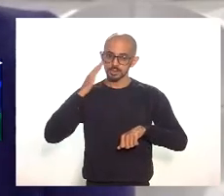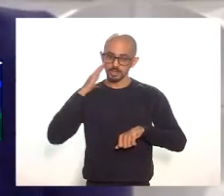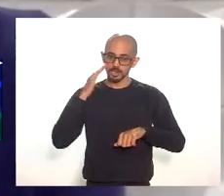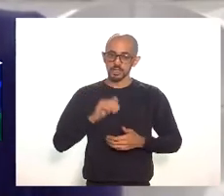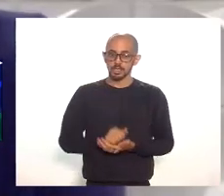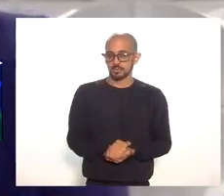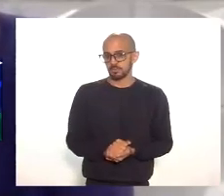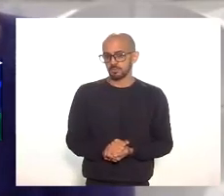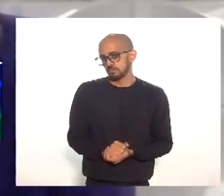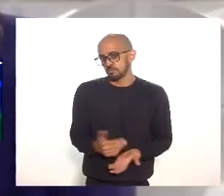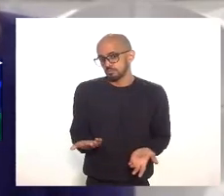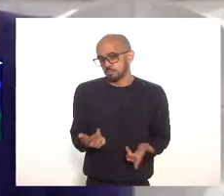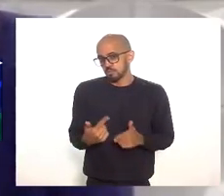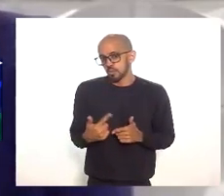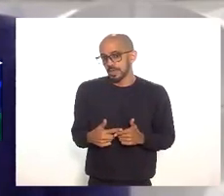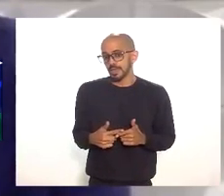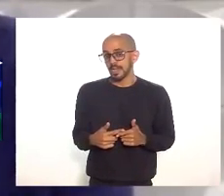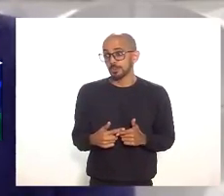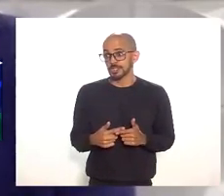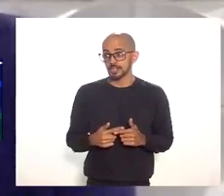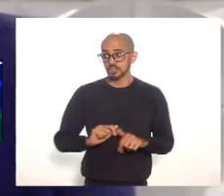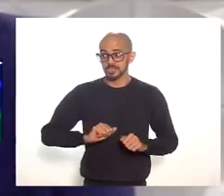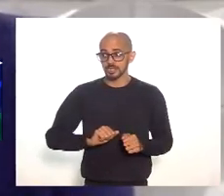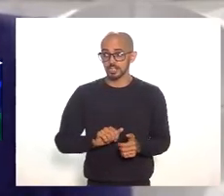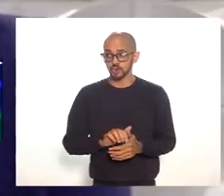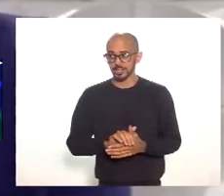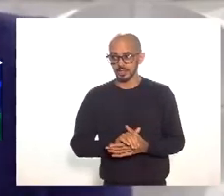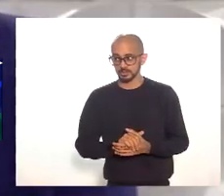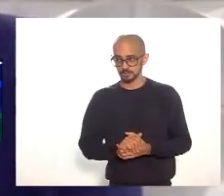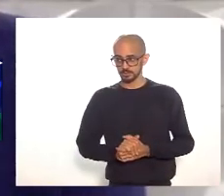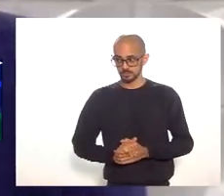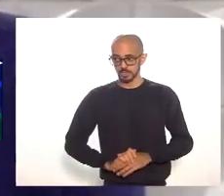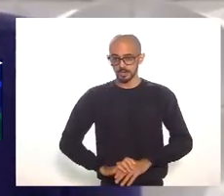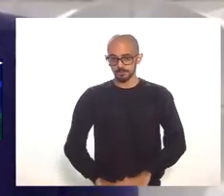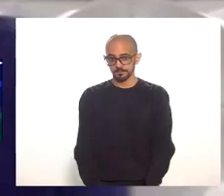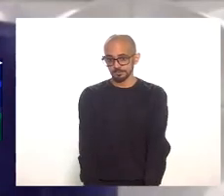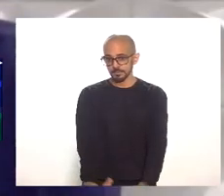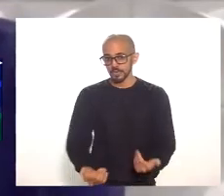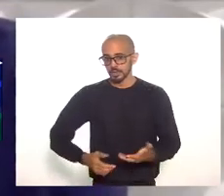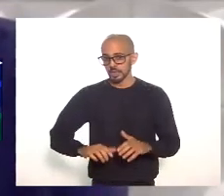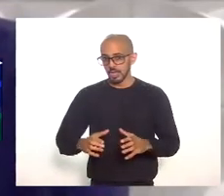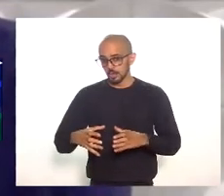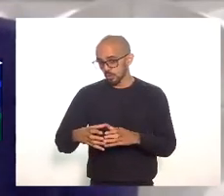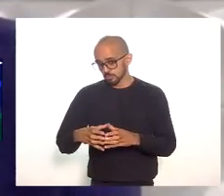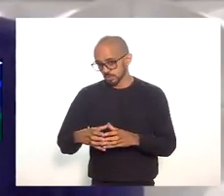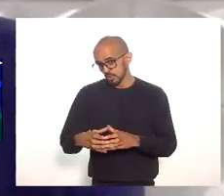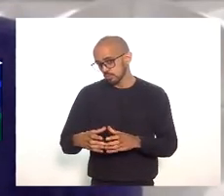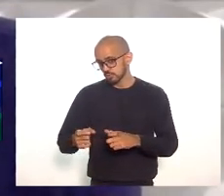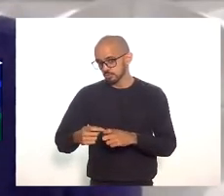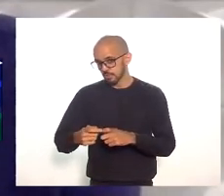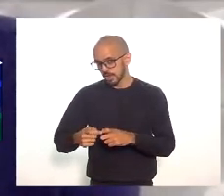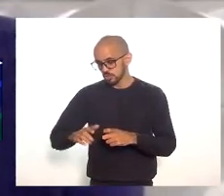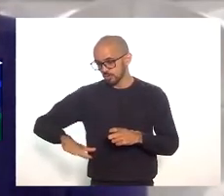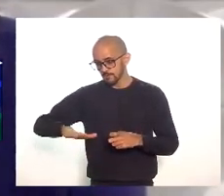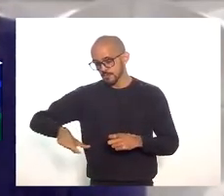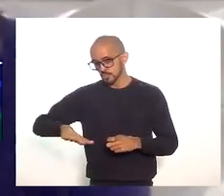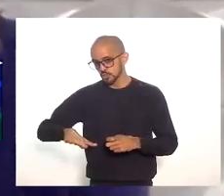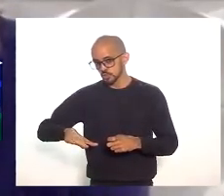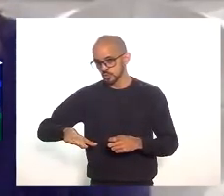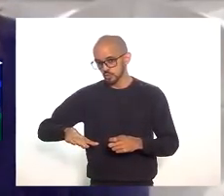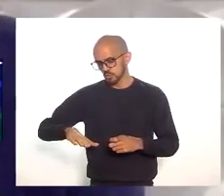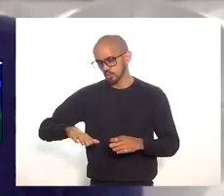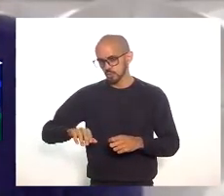é esse. Uma nota técnica da Associação de Pediatras, tenha lá o nome que a instituição